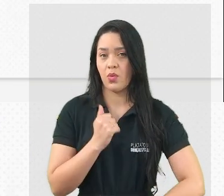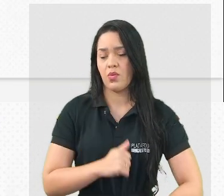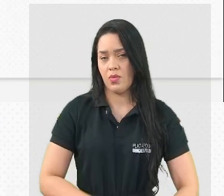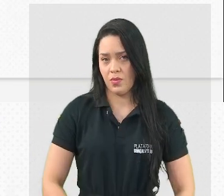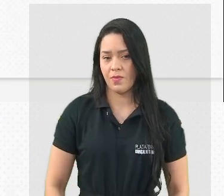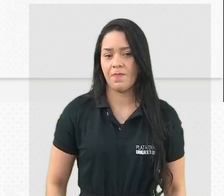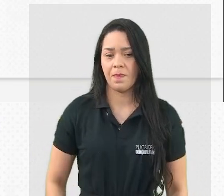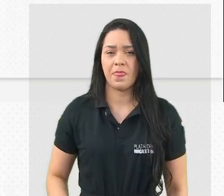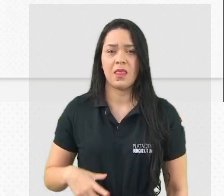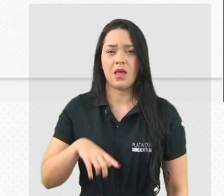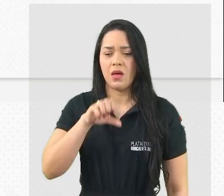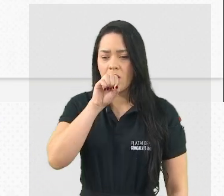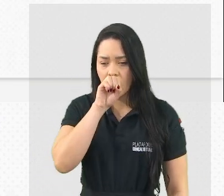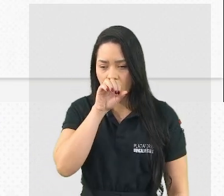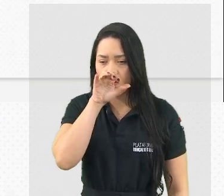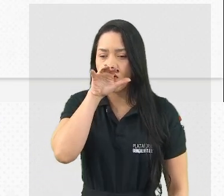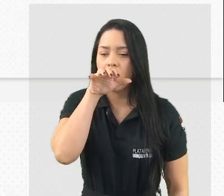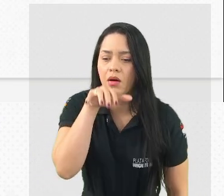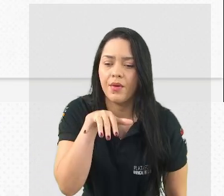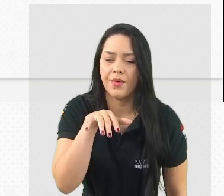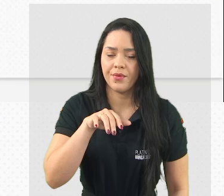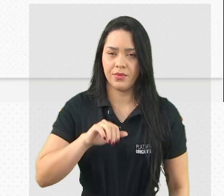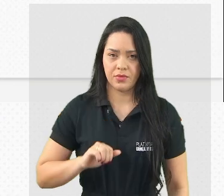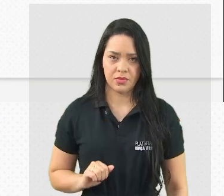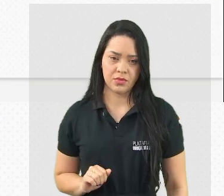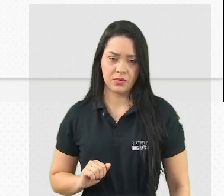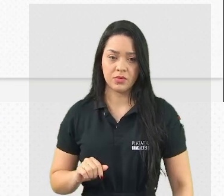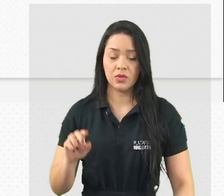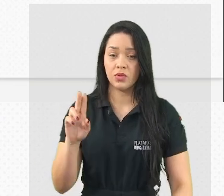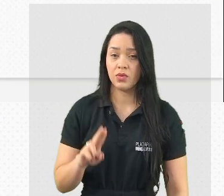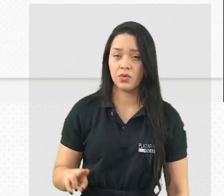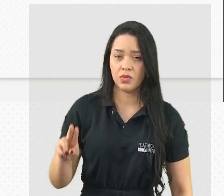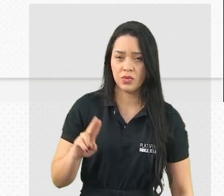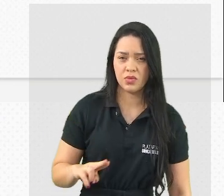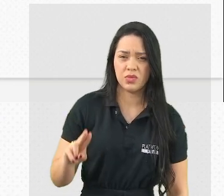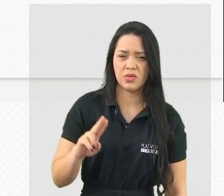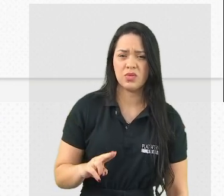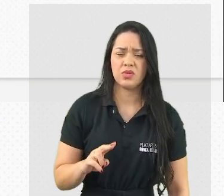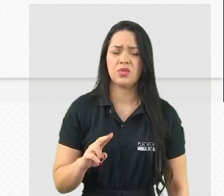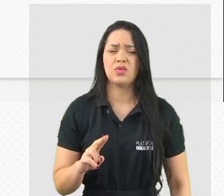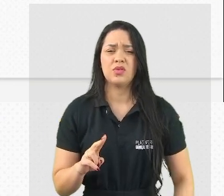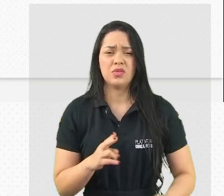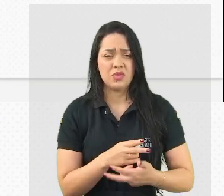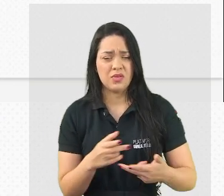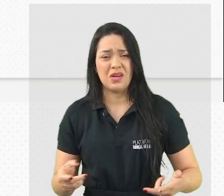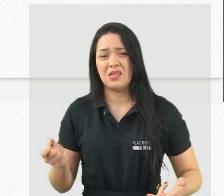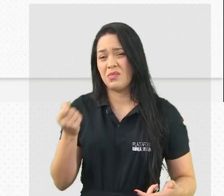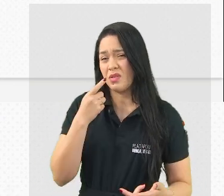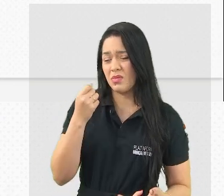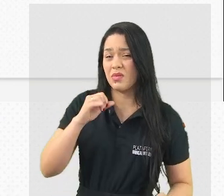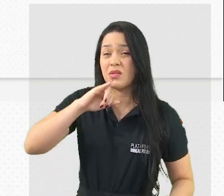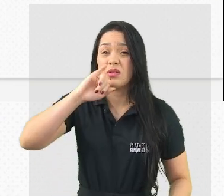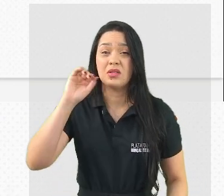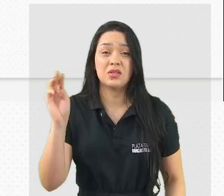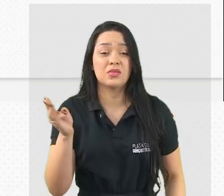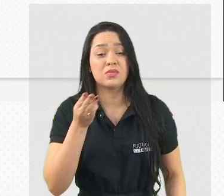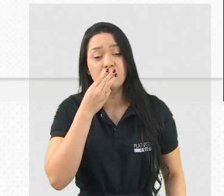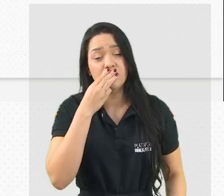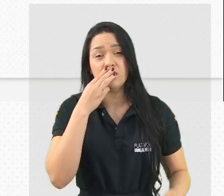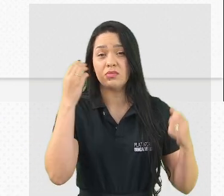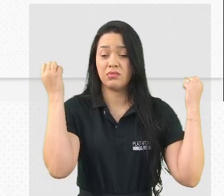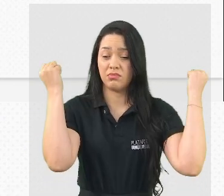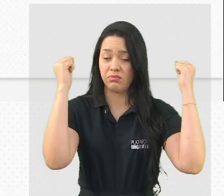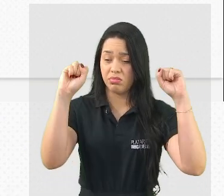Ela tem vômitos forçados. Ela faz uso de laxantes e diuréticos, faz jejum, exercícios físicos de